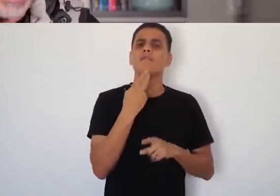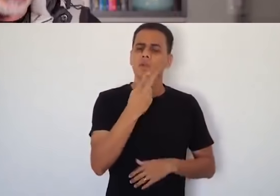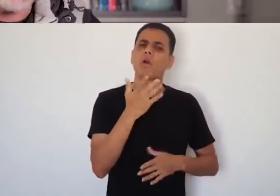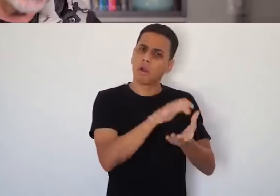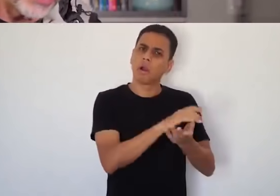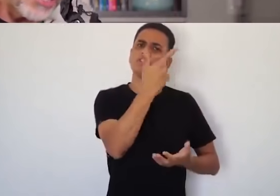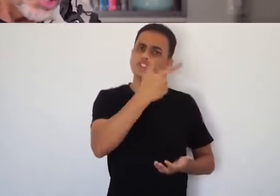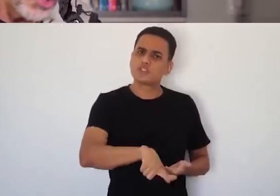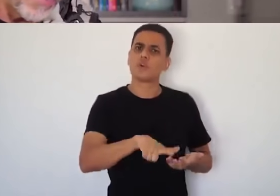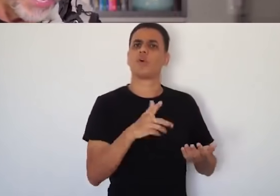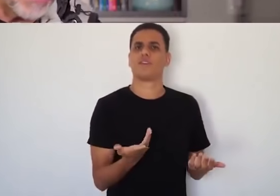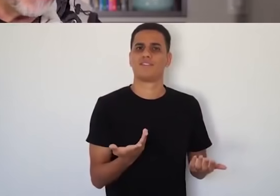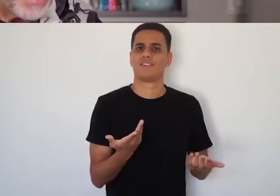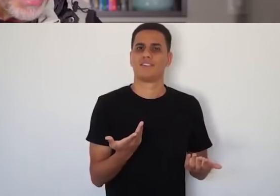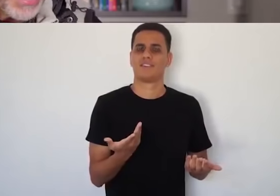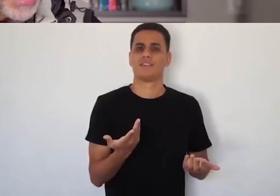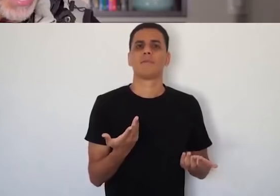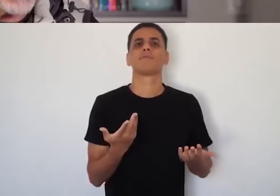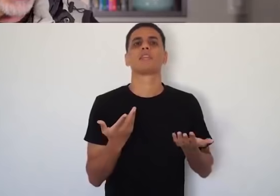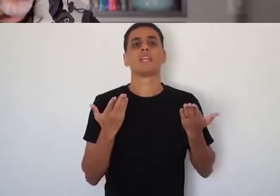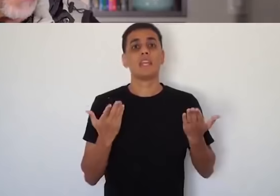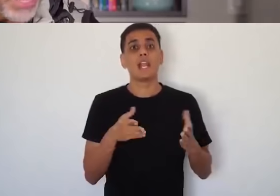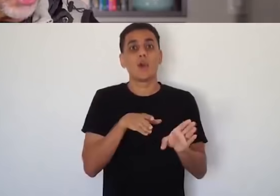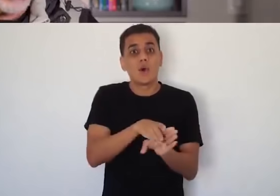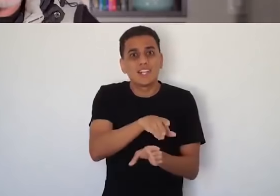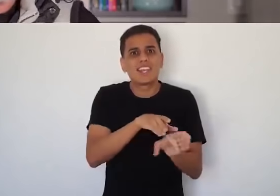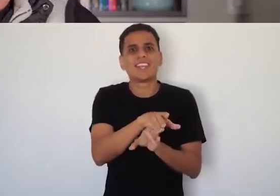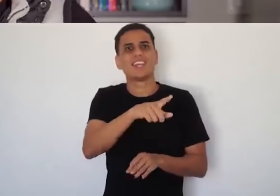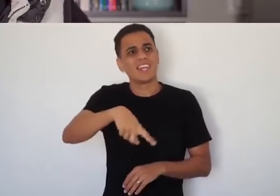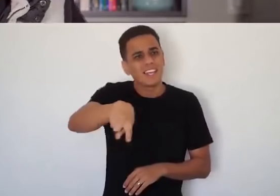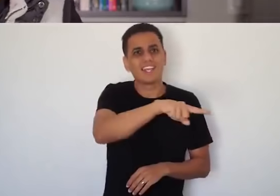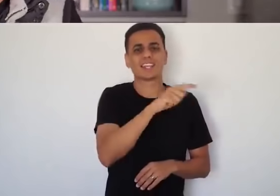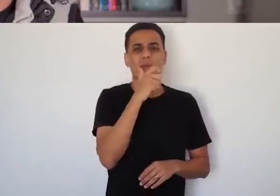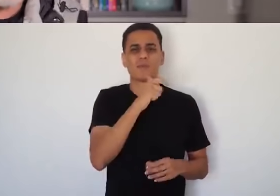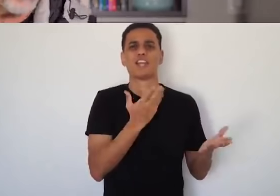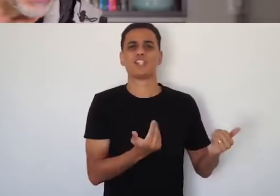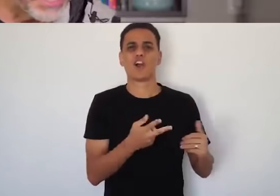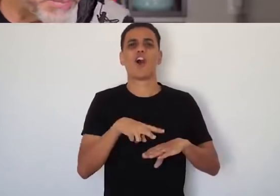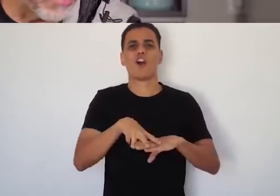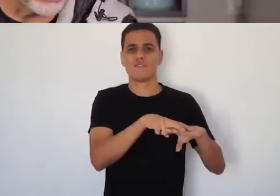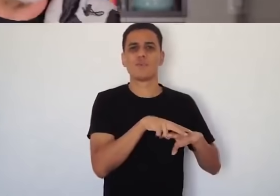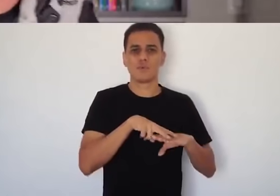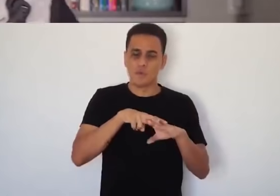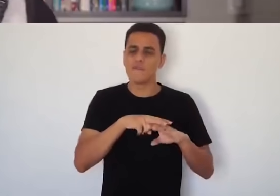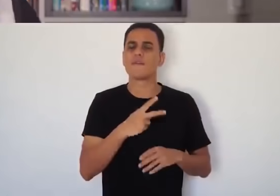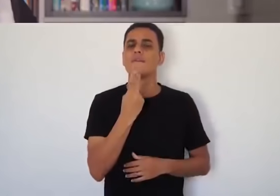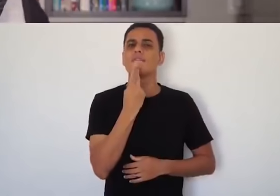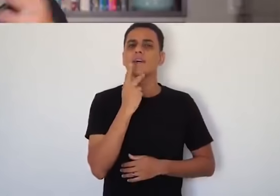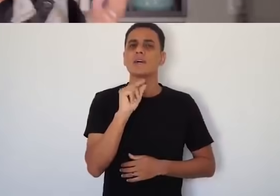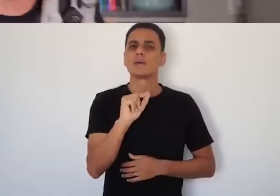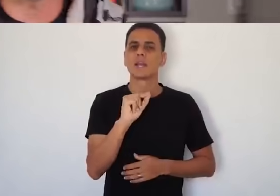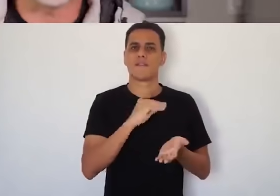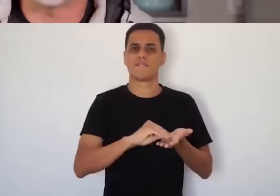então dizendo sobre as recompensas. E antes aqui de entrar ainda na recompensa, dizer para você o seguinte: dá para